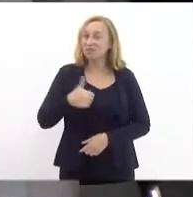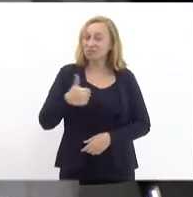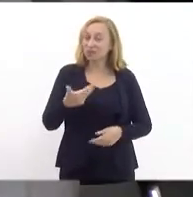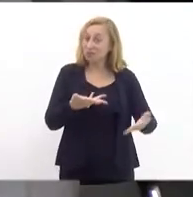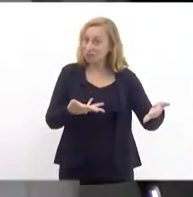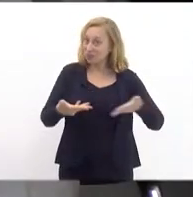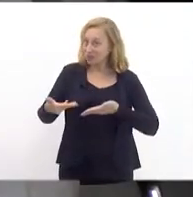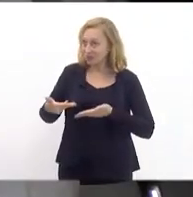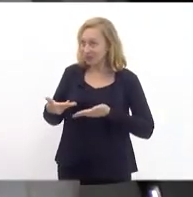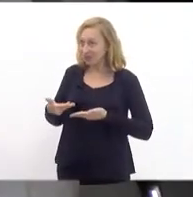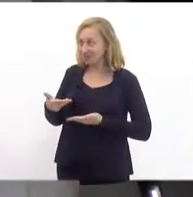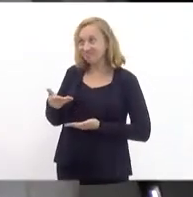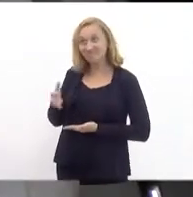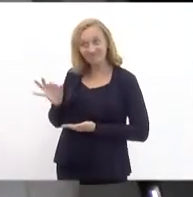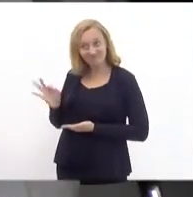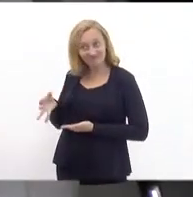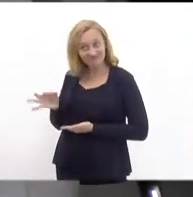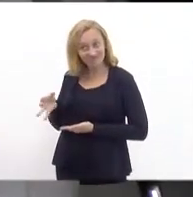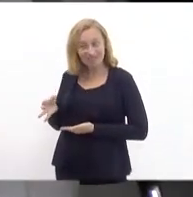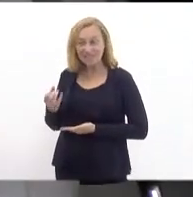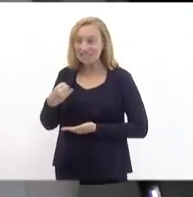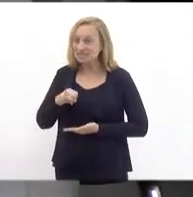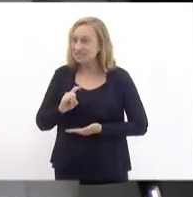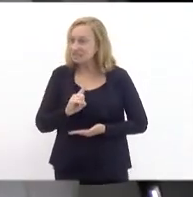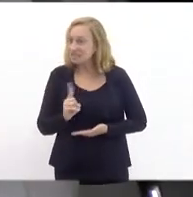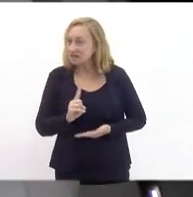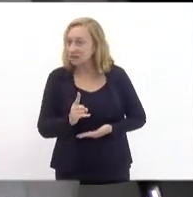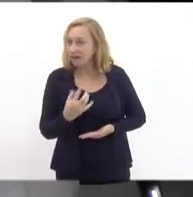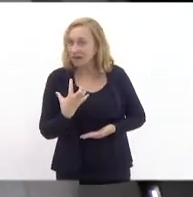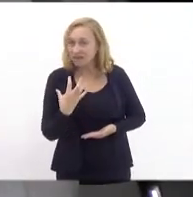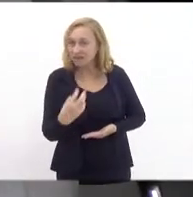convite. Evidentemente, se não atender, sob vara.